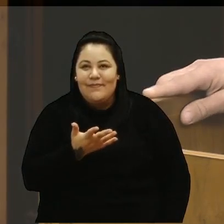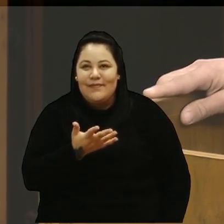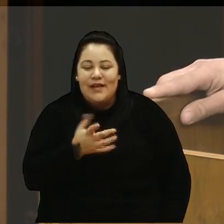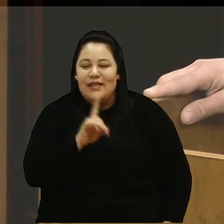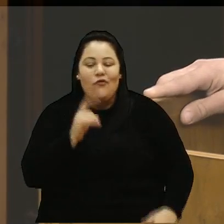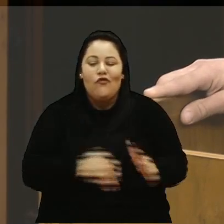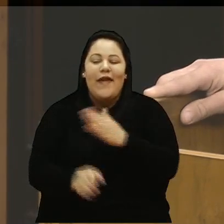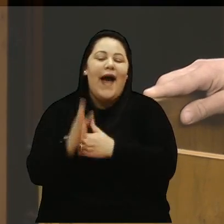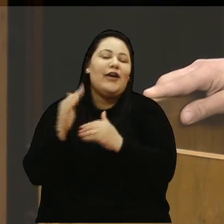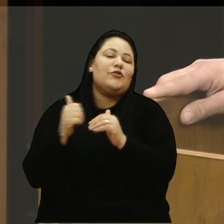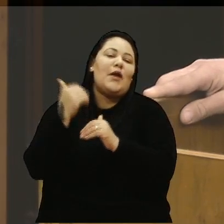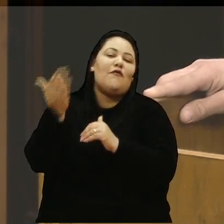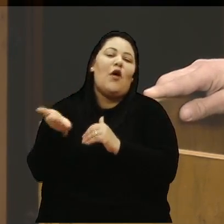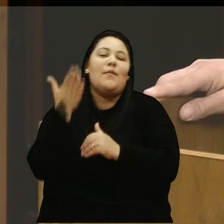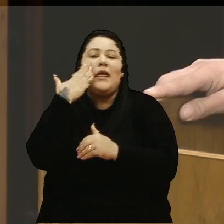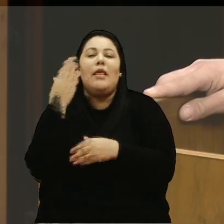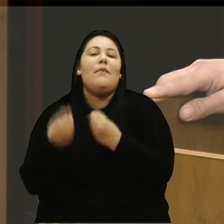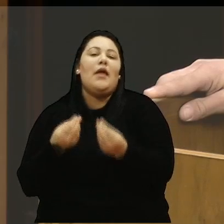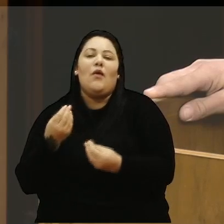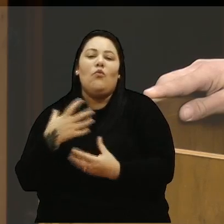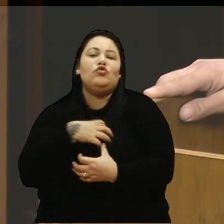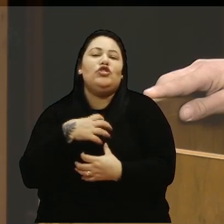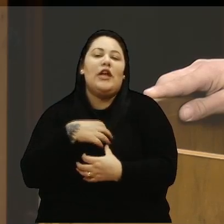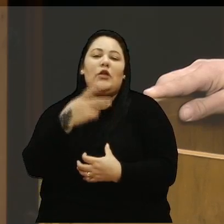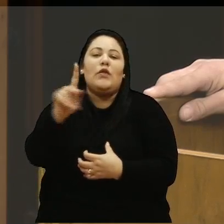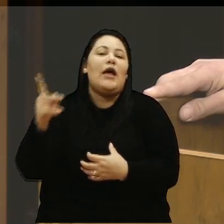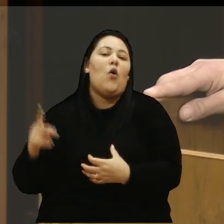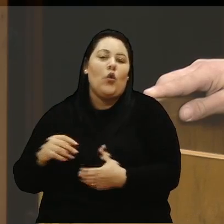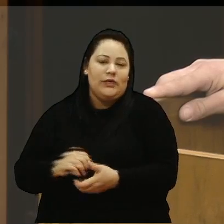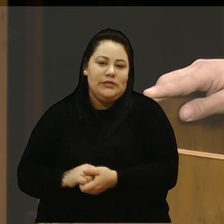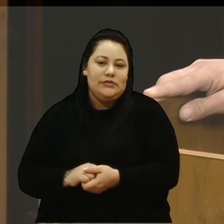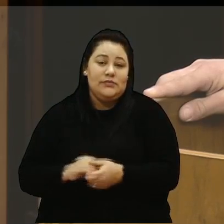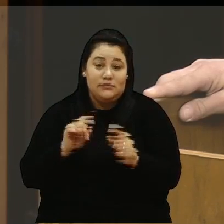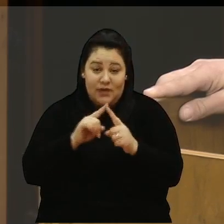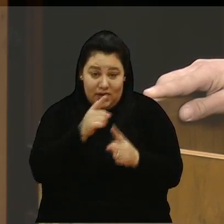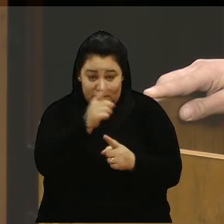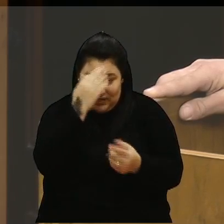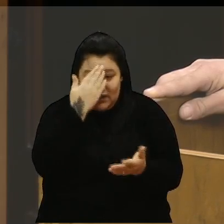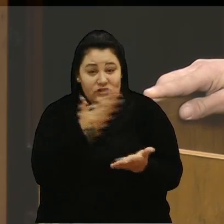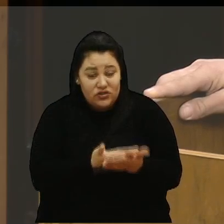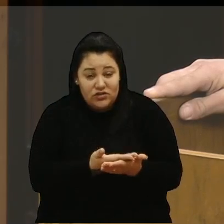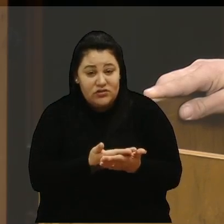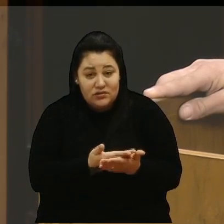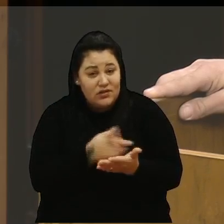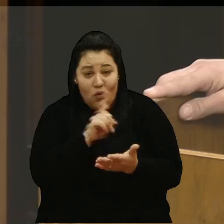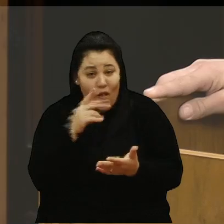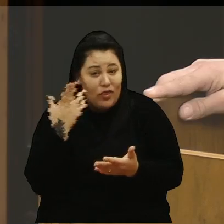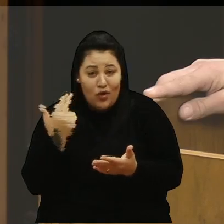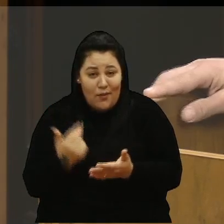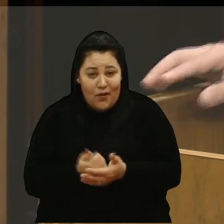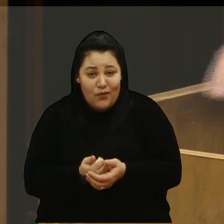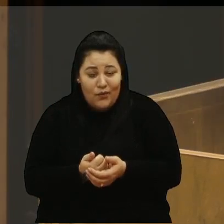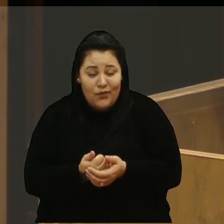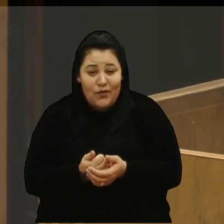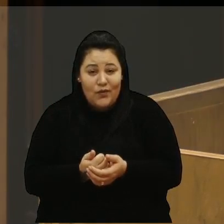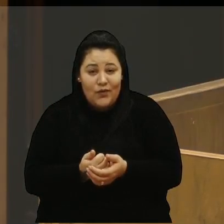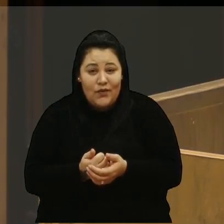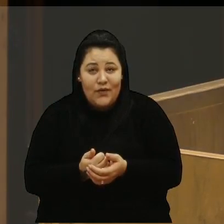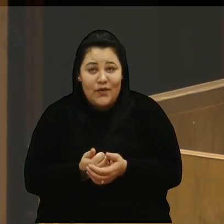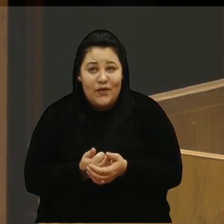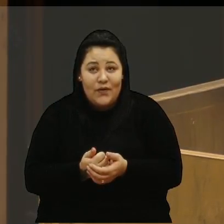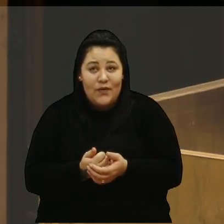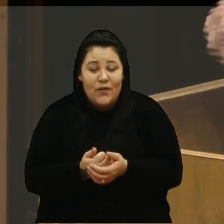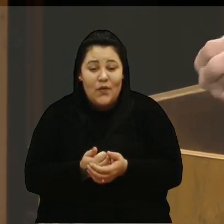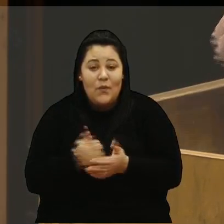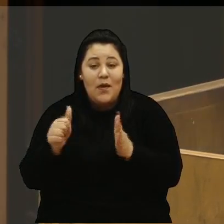outras cidades. Mas acredite se quiser, isso não é comum. O comum é estar sem semáforos para ter uma